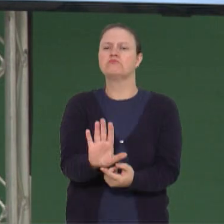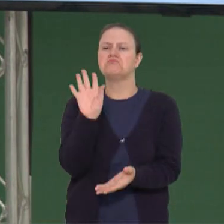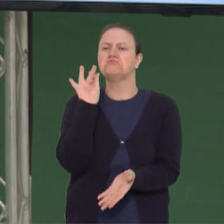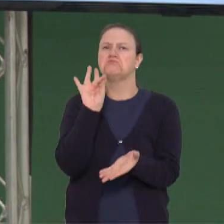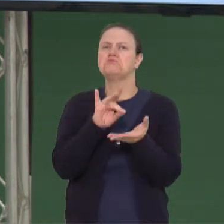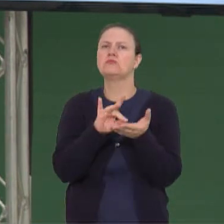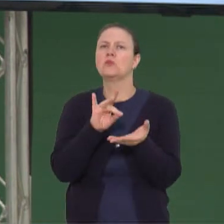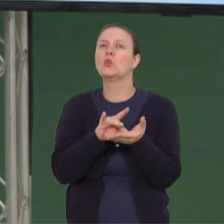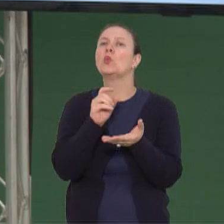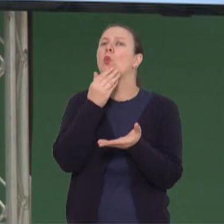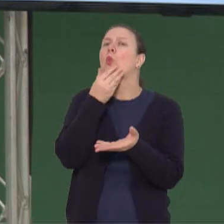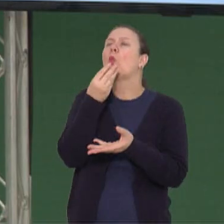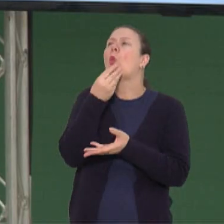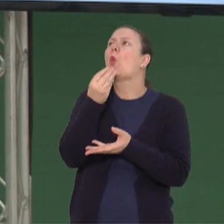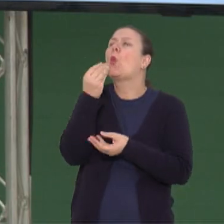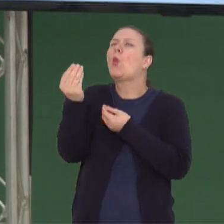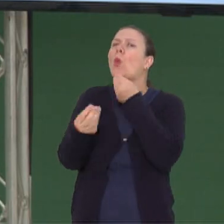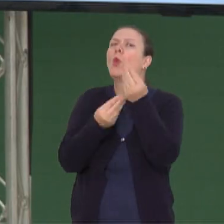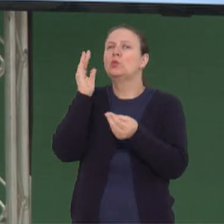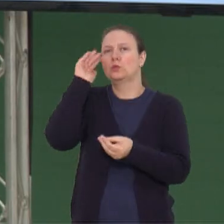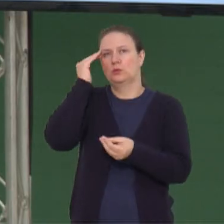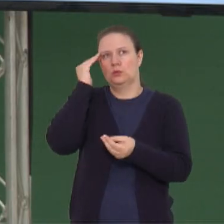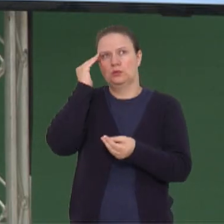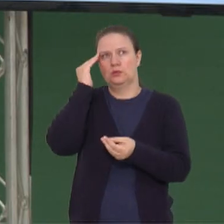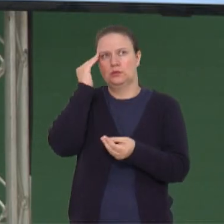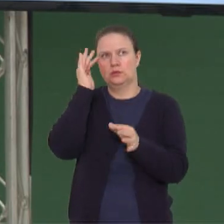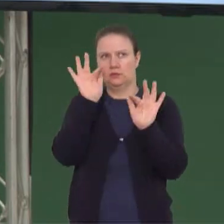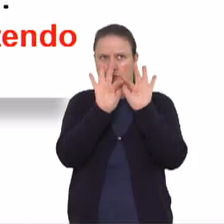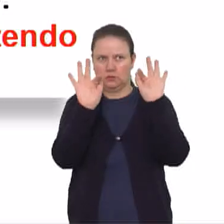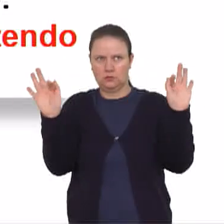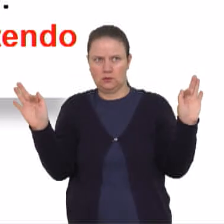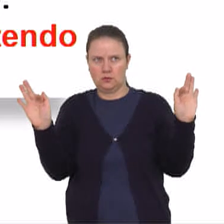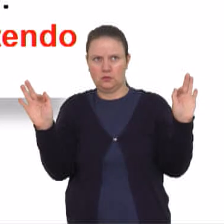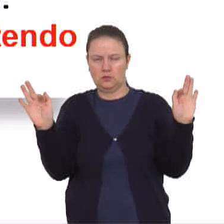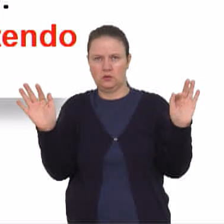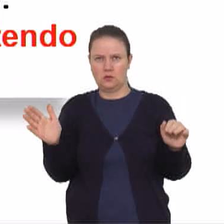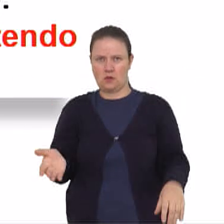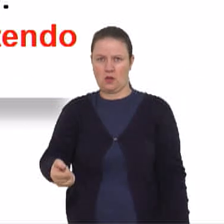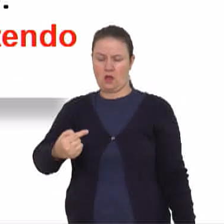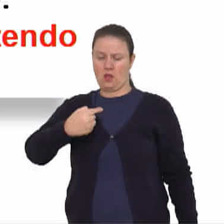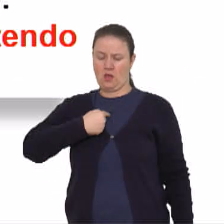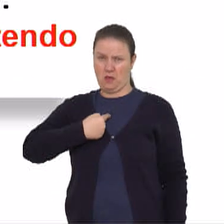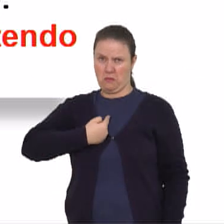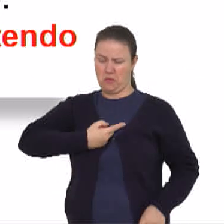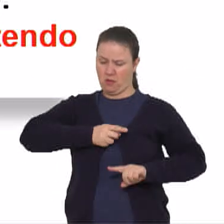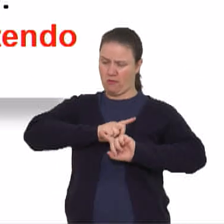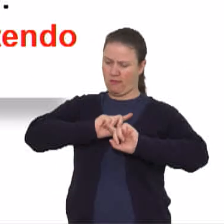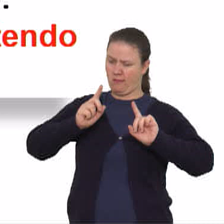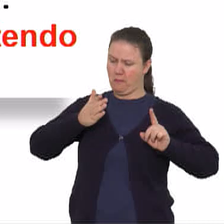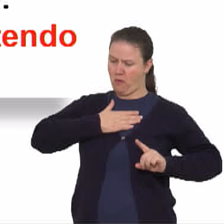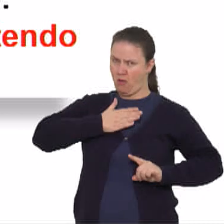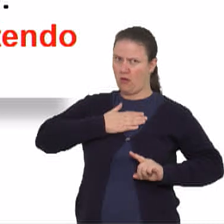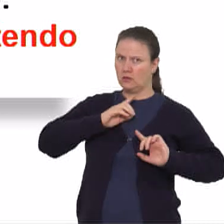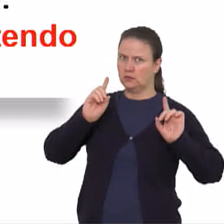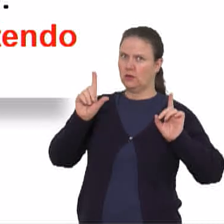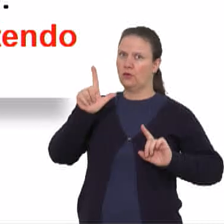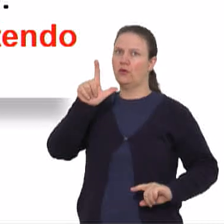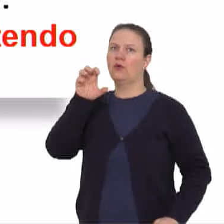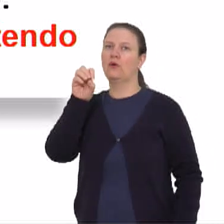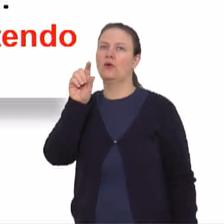Heráclito entende por logos. Vamos ao fragmento 50. Não de mim, mas do